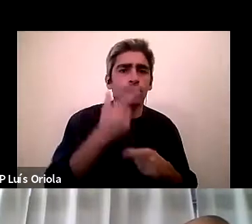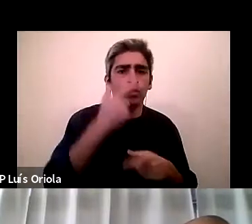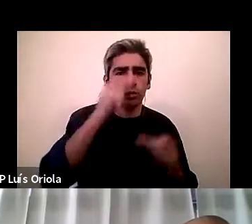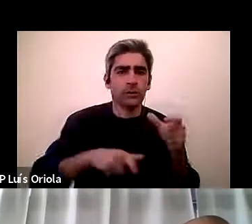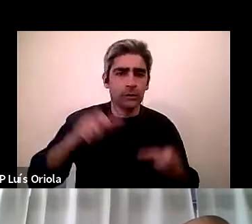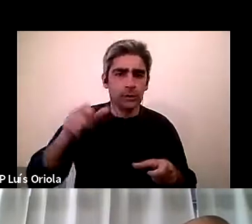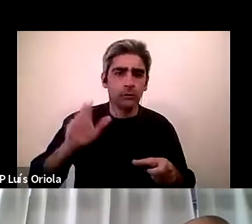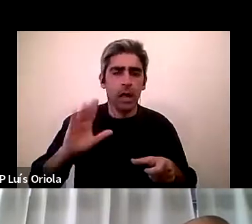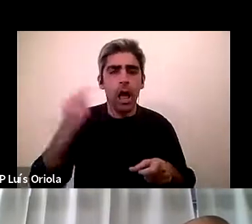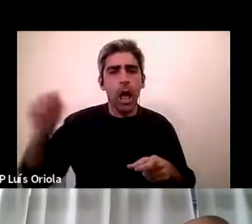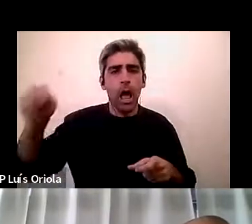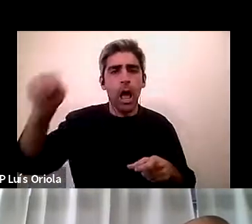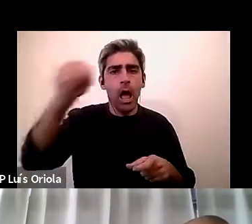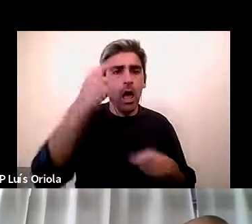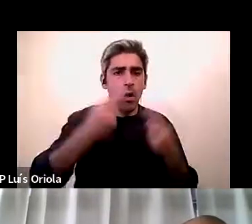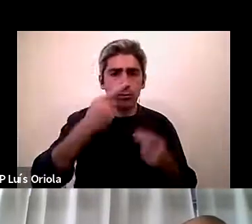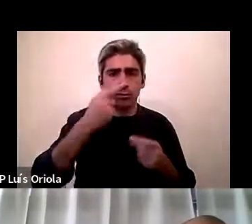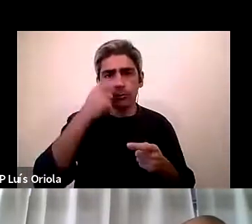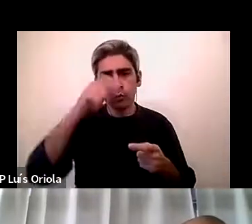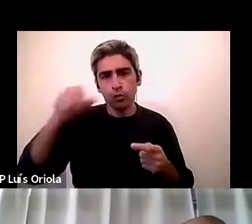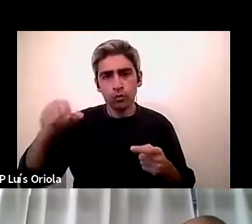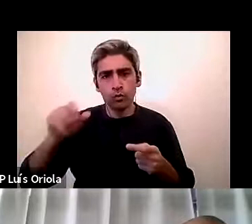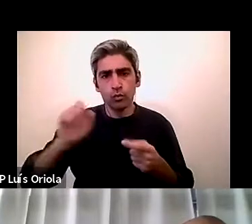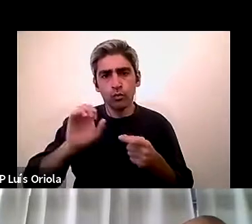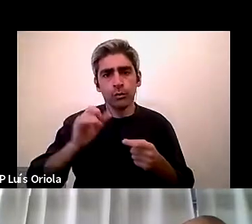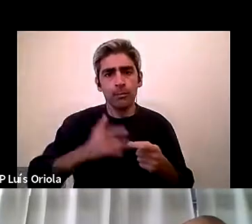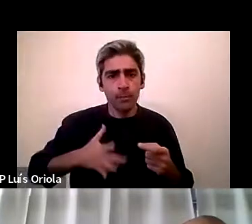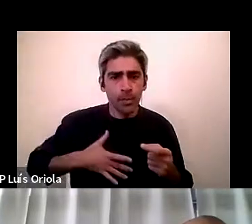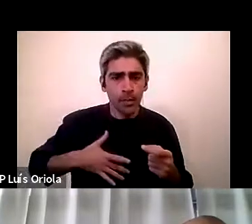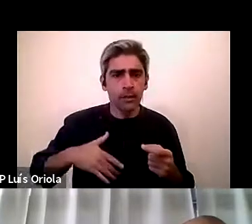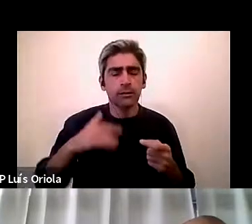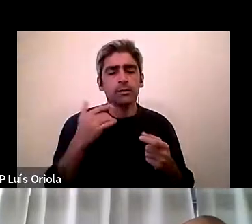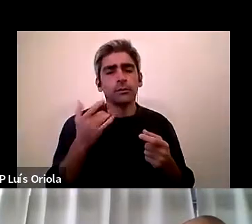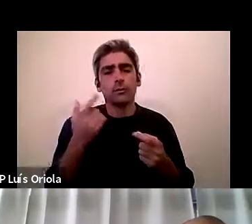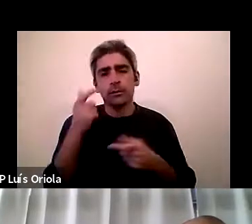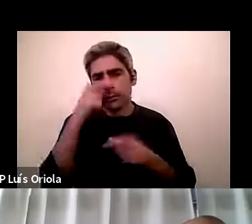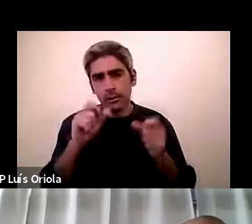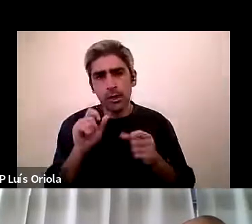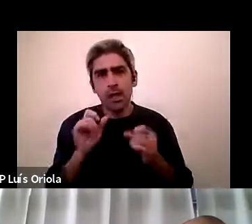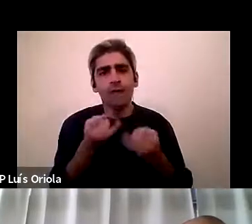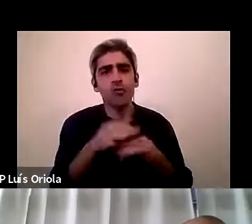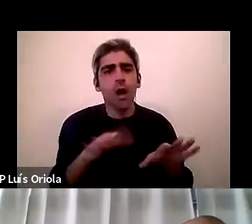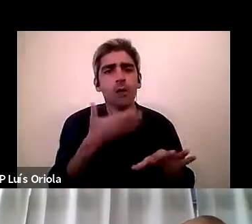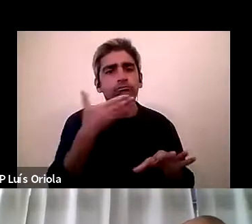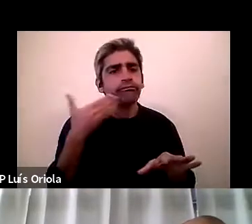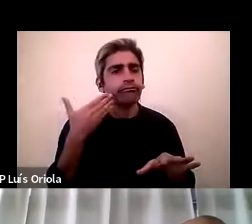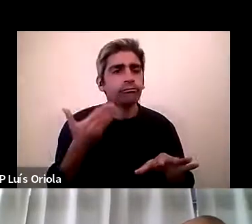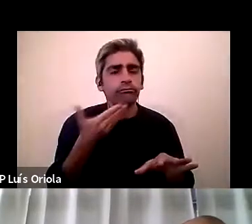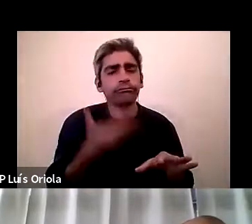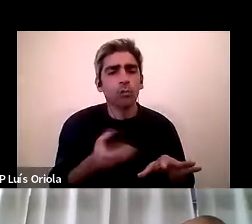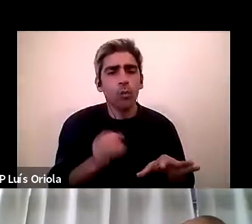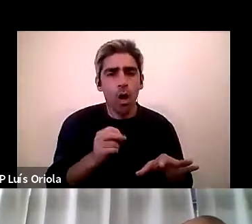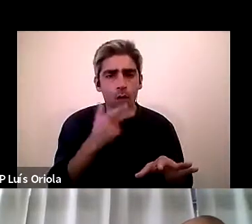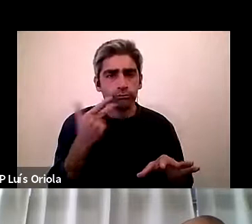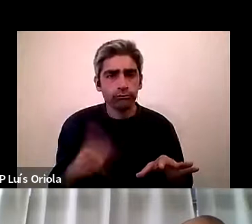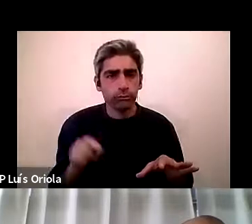há ainda alguma franja de cidadãos e empresas info-excluídos e, portanto, temos muita dificuldade nos nossos modelos